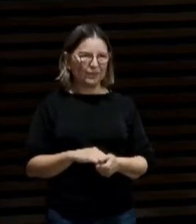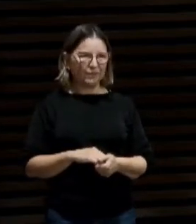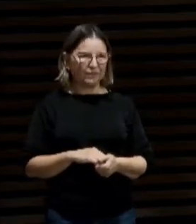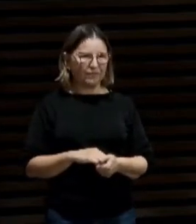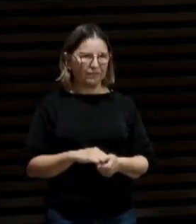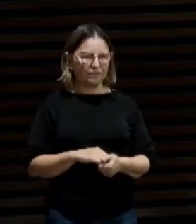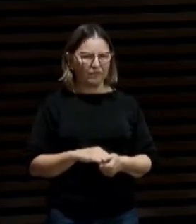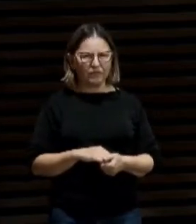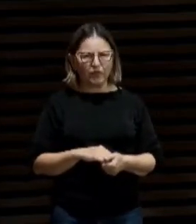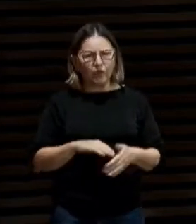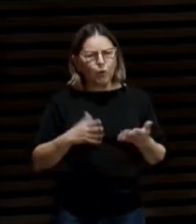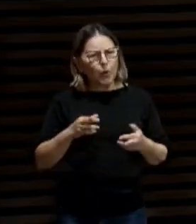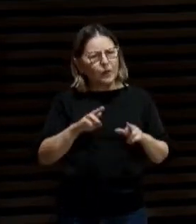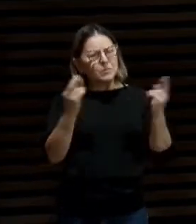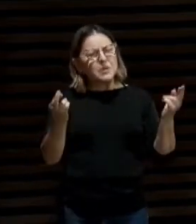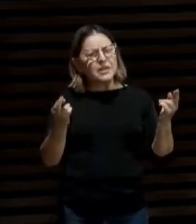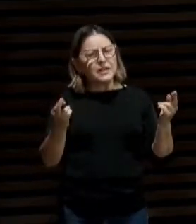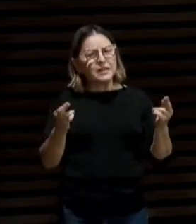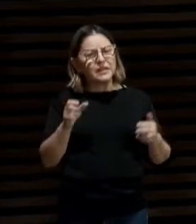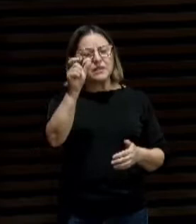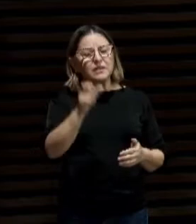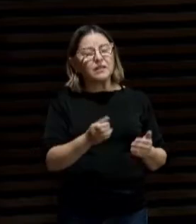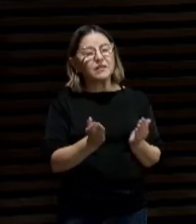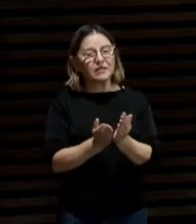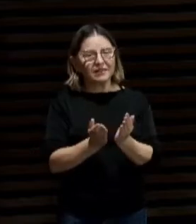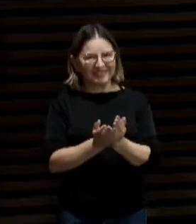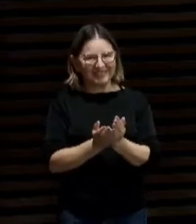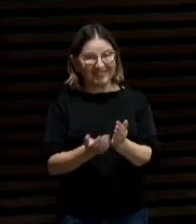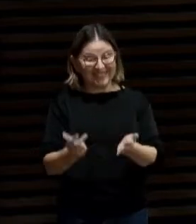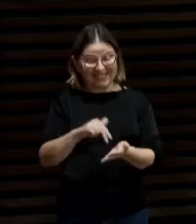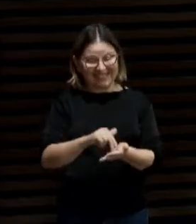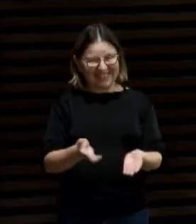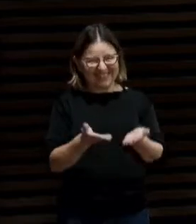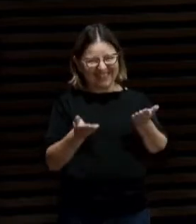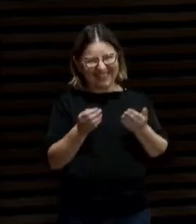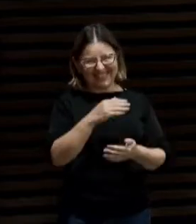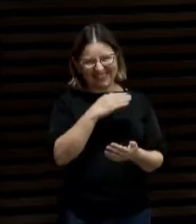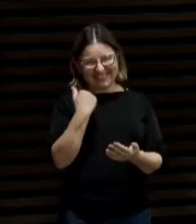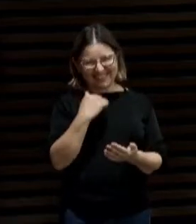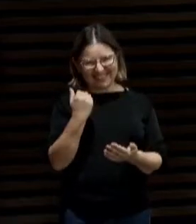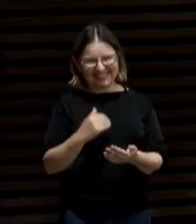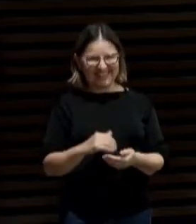Amados, qual é a esperança do cristão? A ressurreição dos mortos.